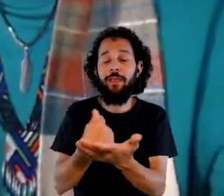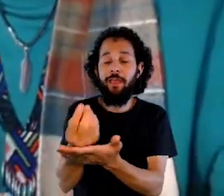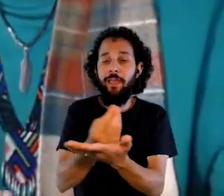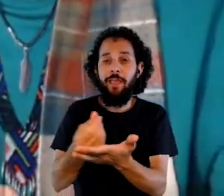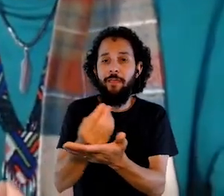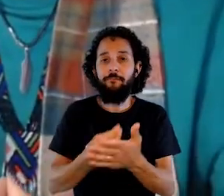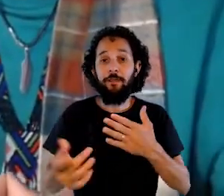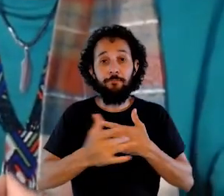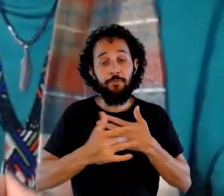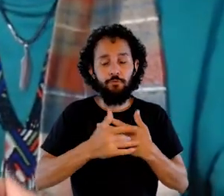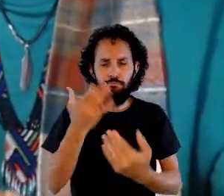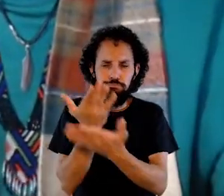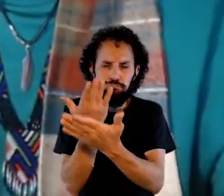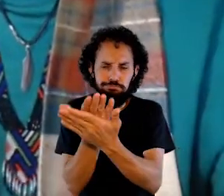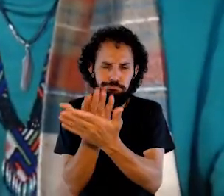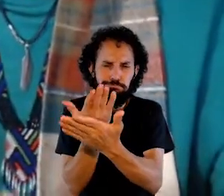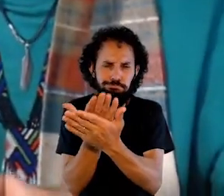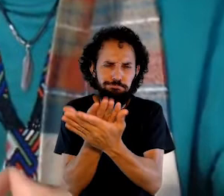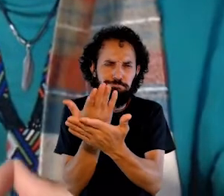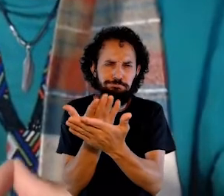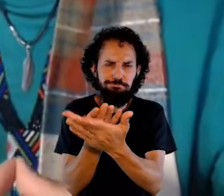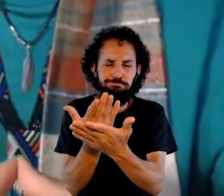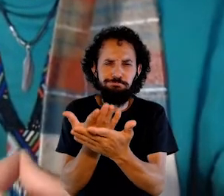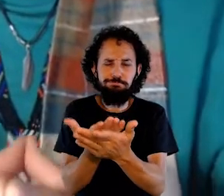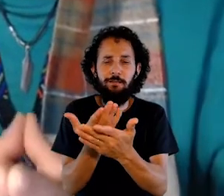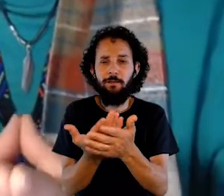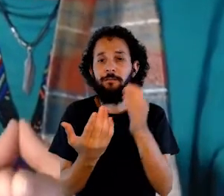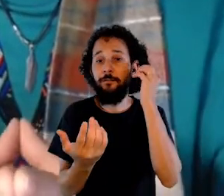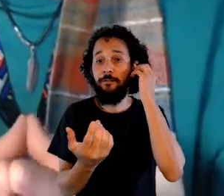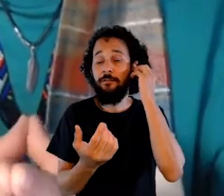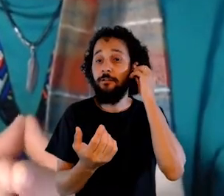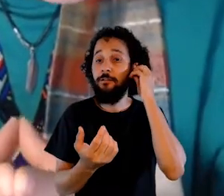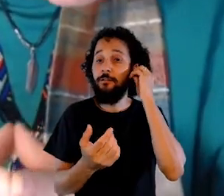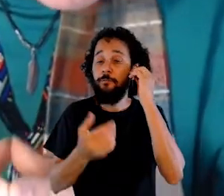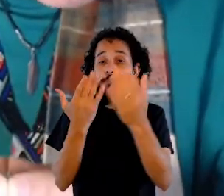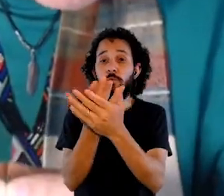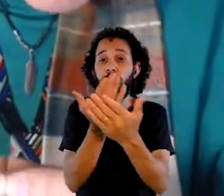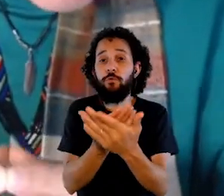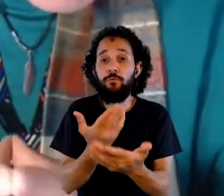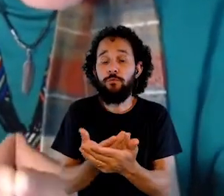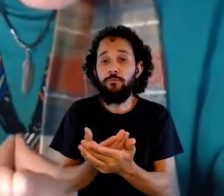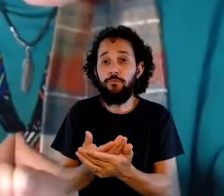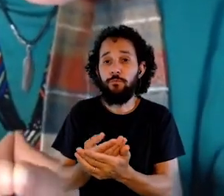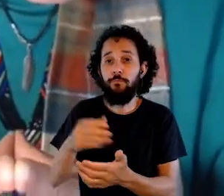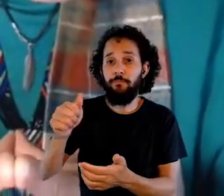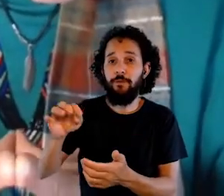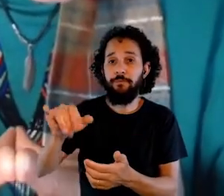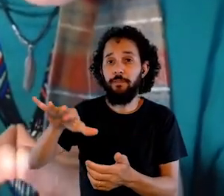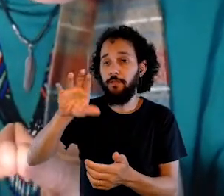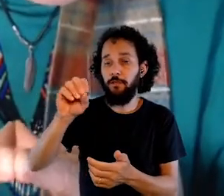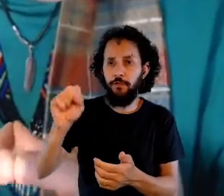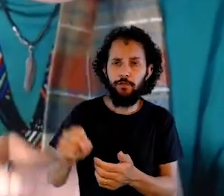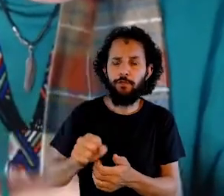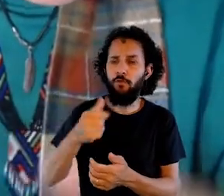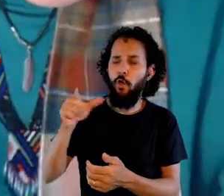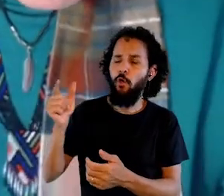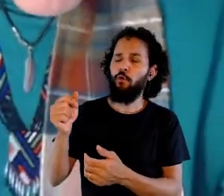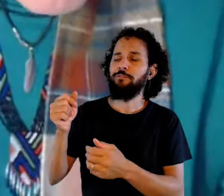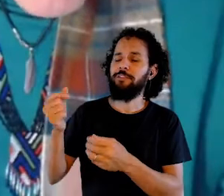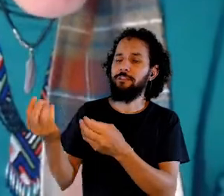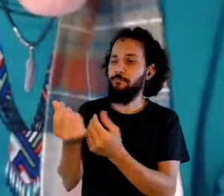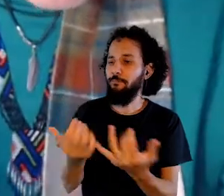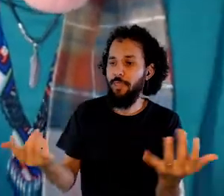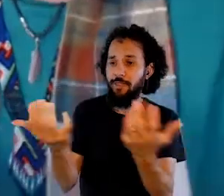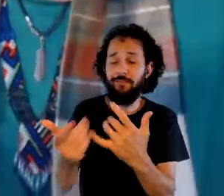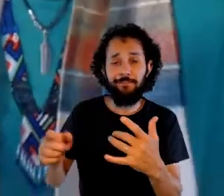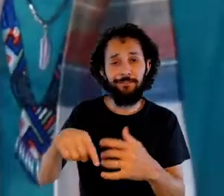ervas medicinais, e comecei a estudar com mateiros, outros tipos de plantas também, até parar